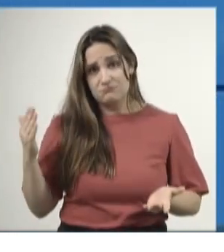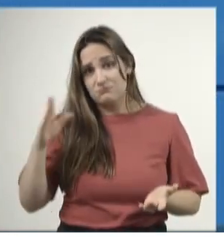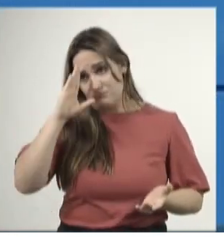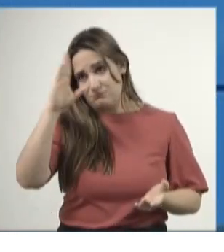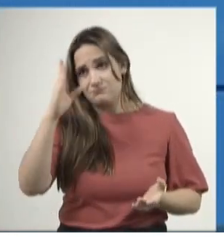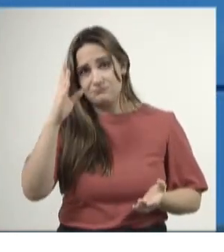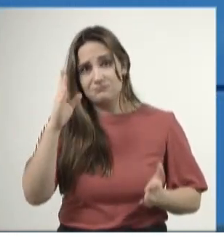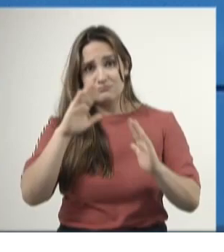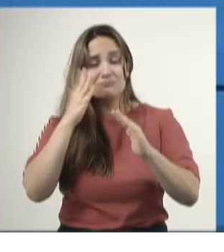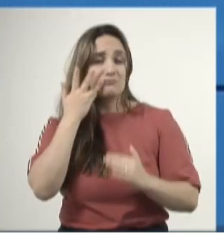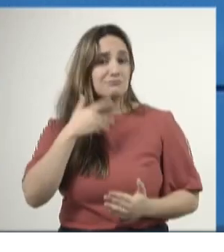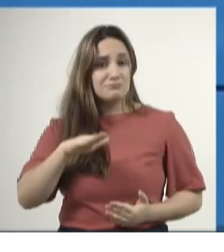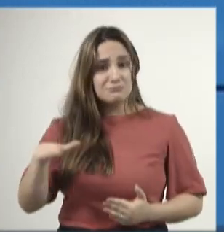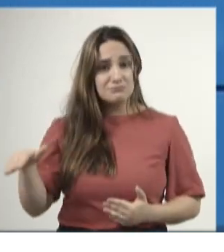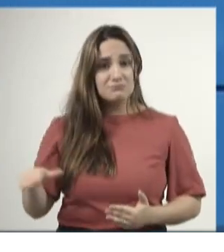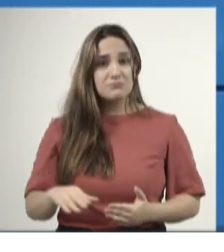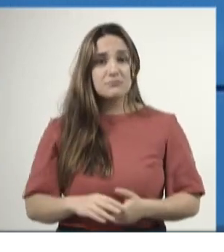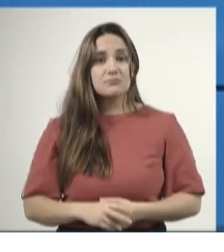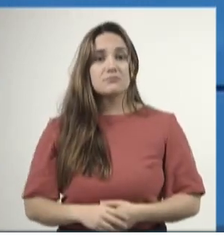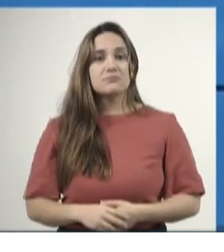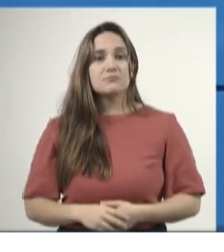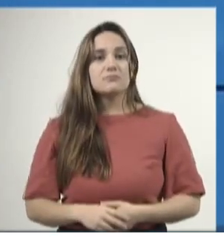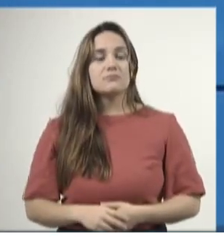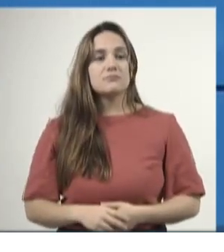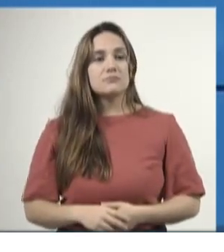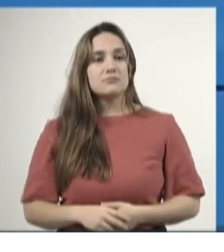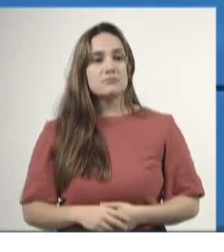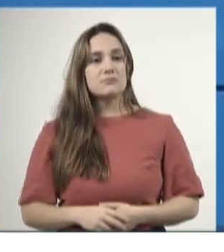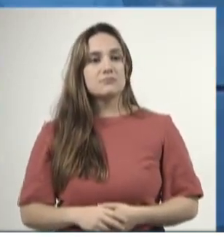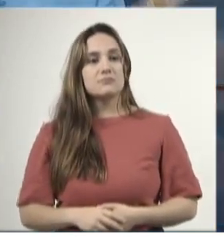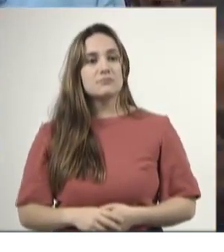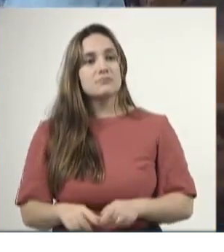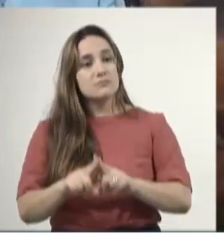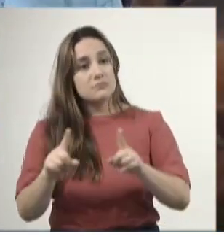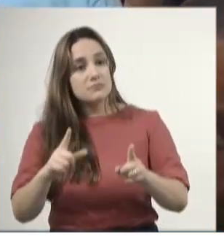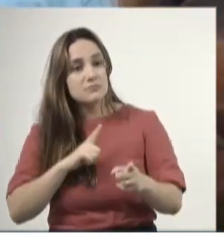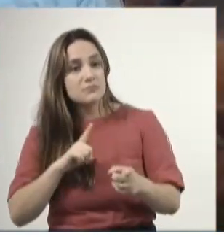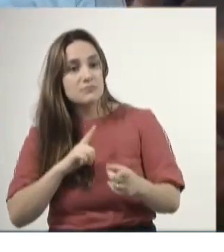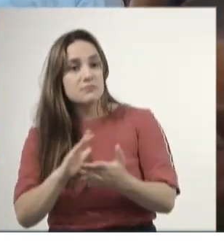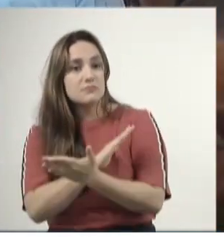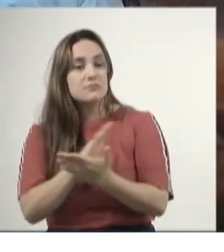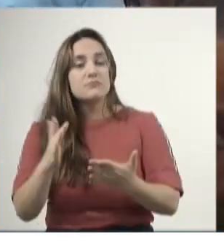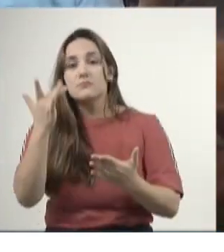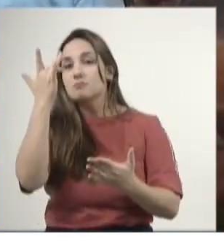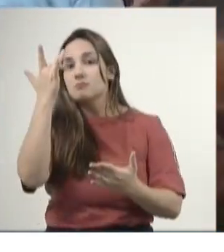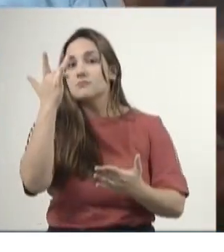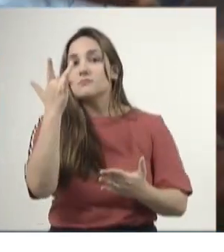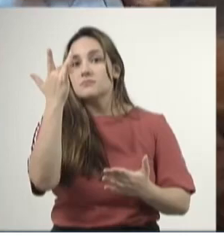criança. Mas você tem também certos perfis